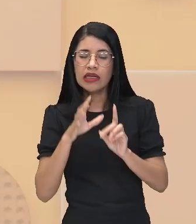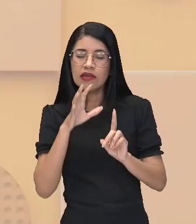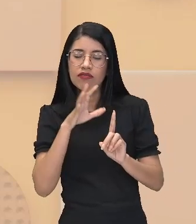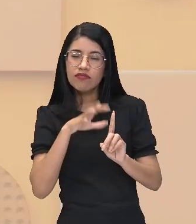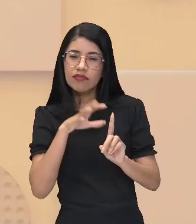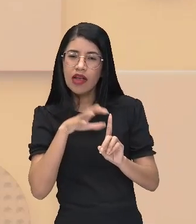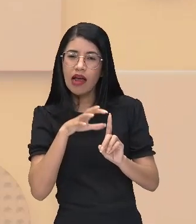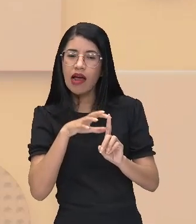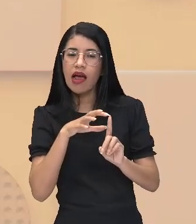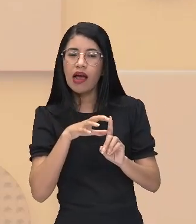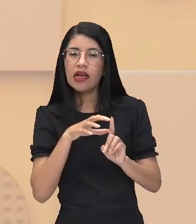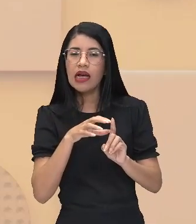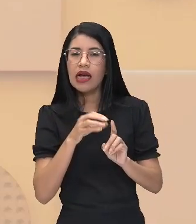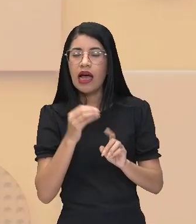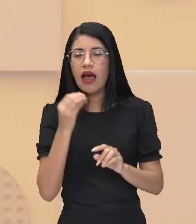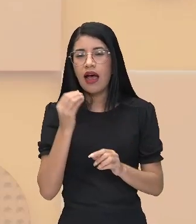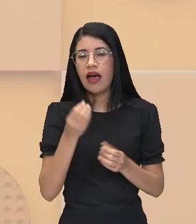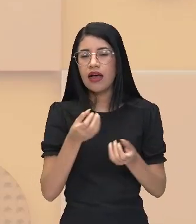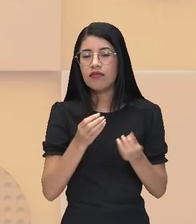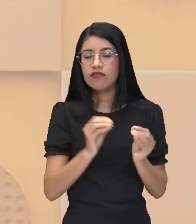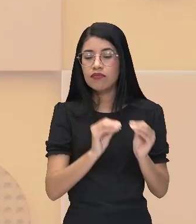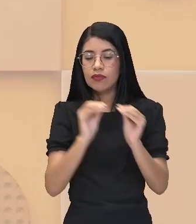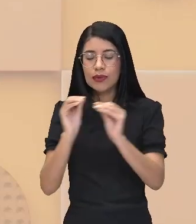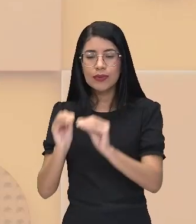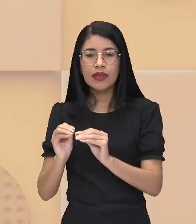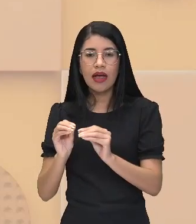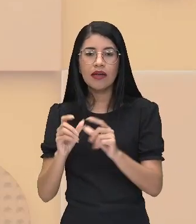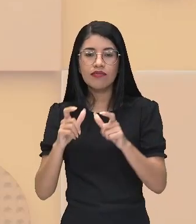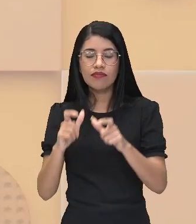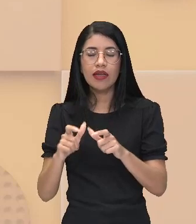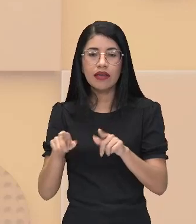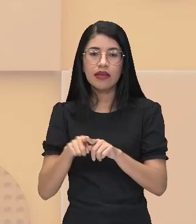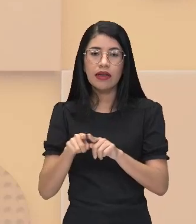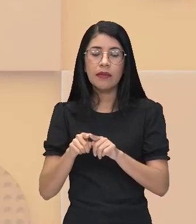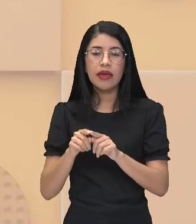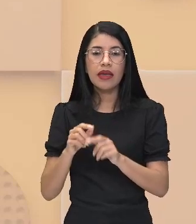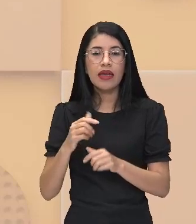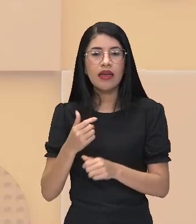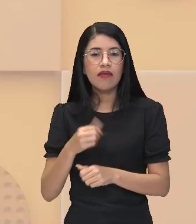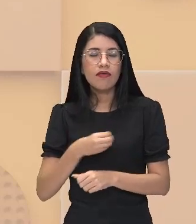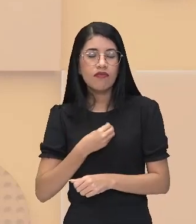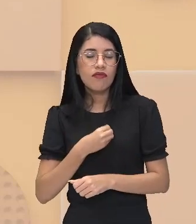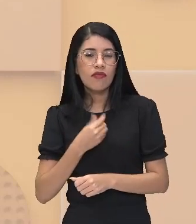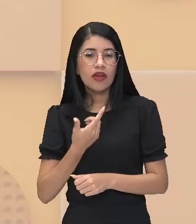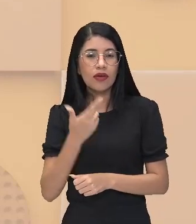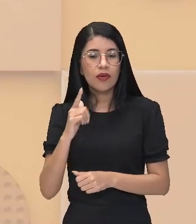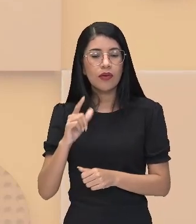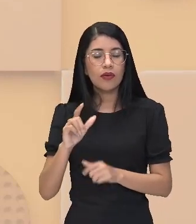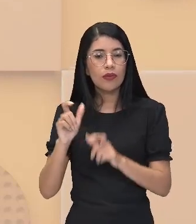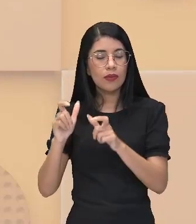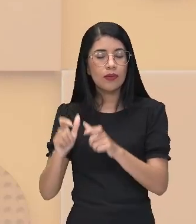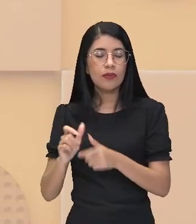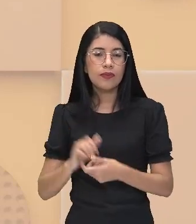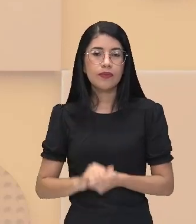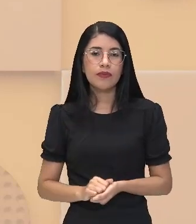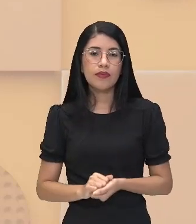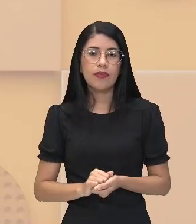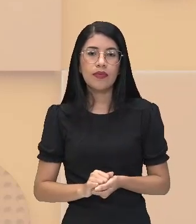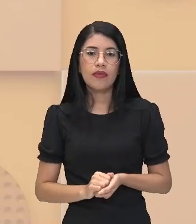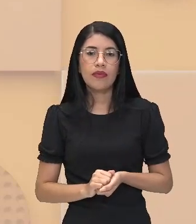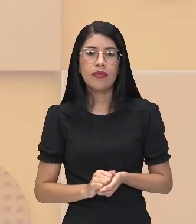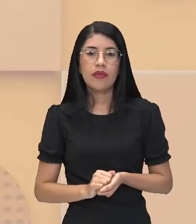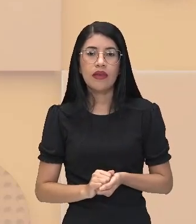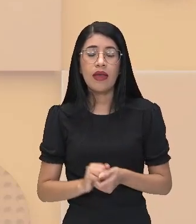convencidos a deixarem suas aldeias e seguirem para as missões ou para os repartimentos. E nem sempre